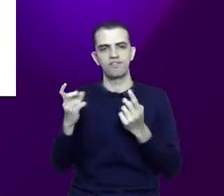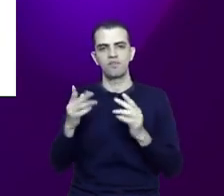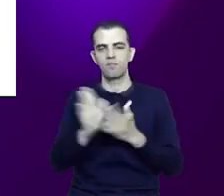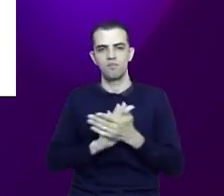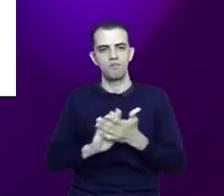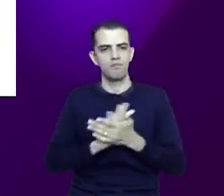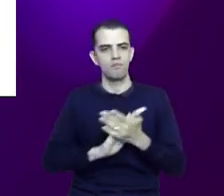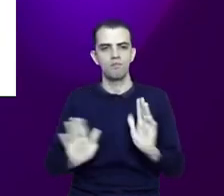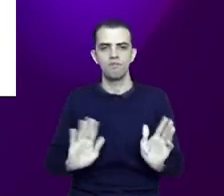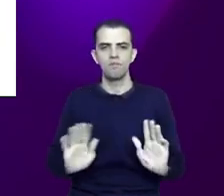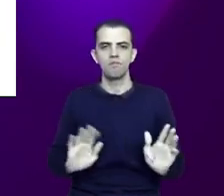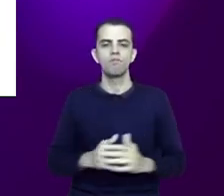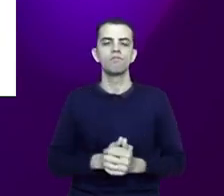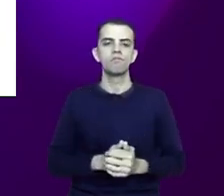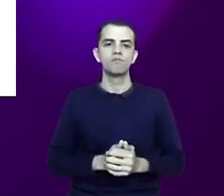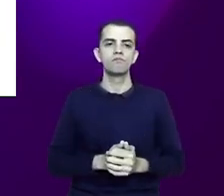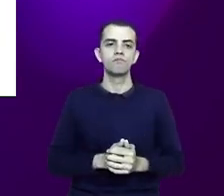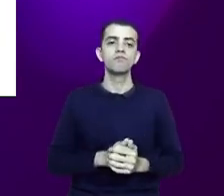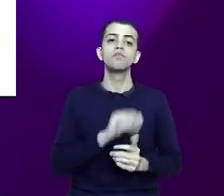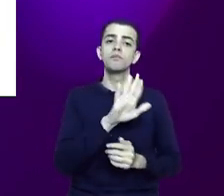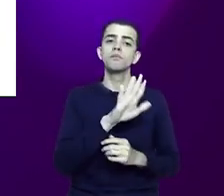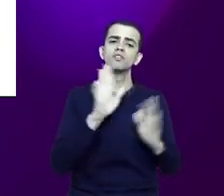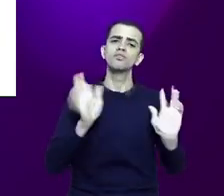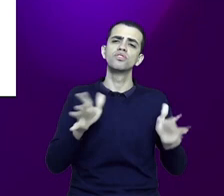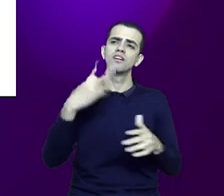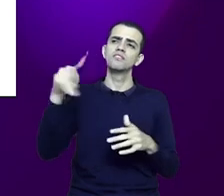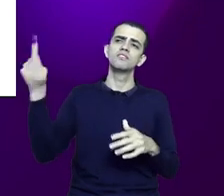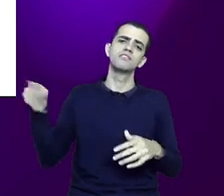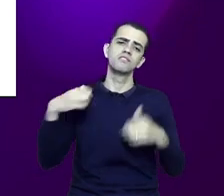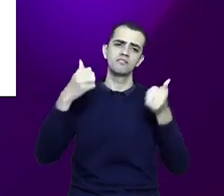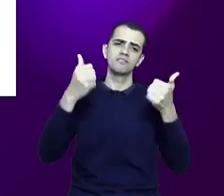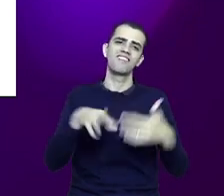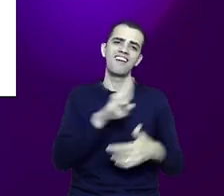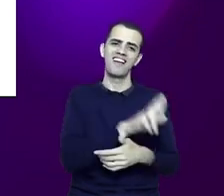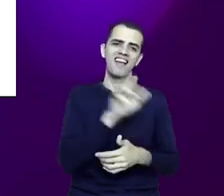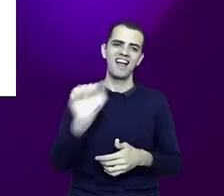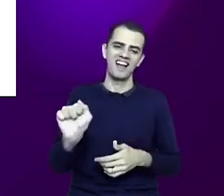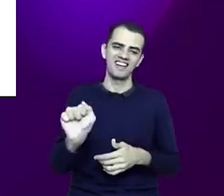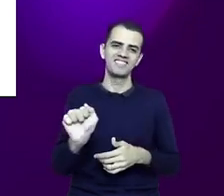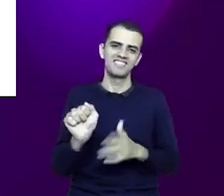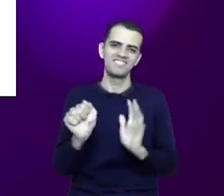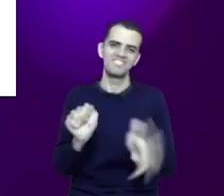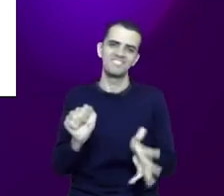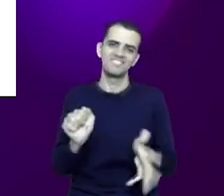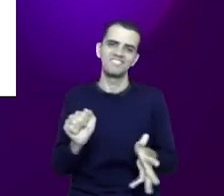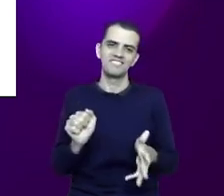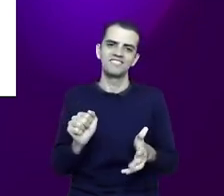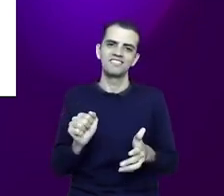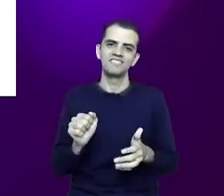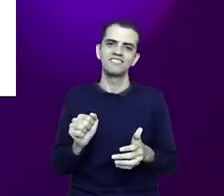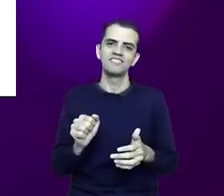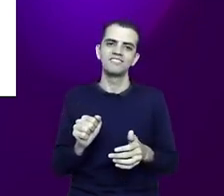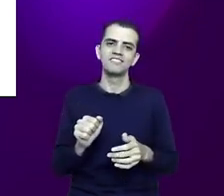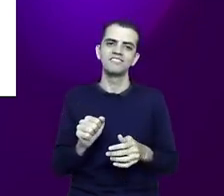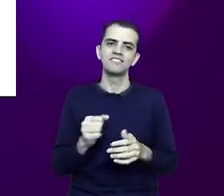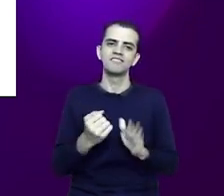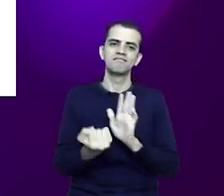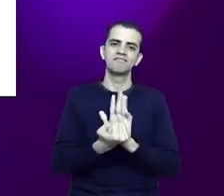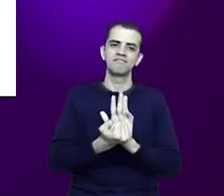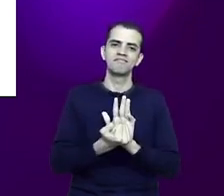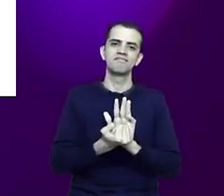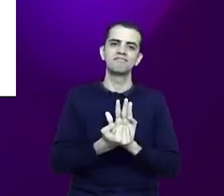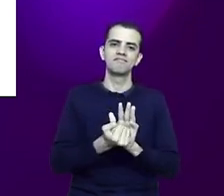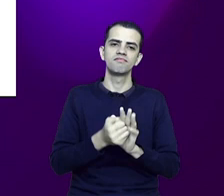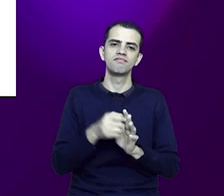E eu acho que já foi muito bem definido o que é realidade aumentada, né? Eu acho que essa situação, essa definição que